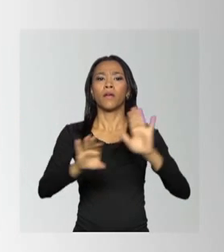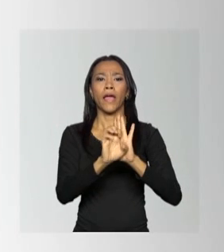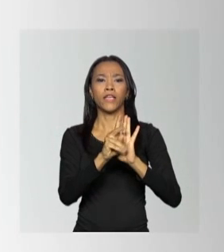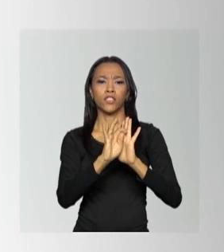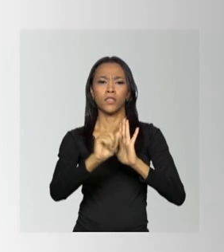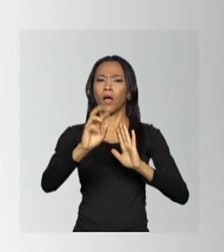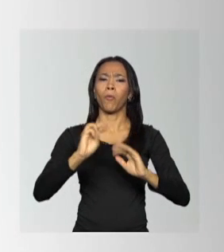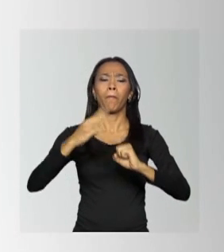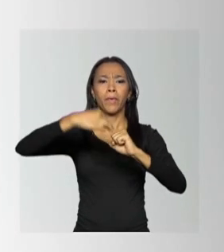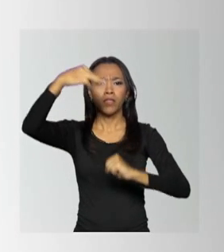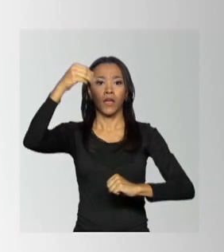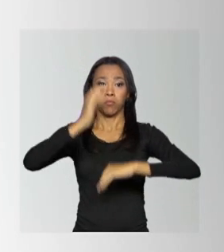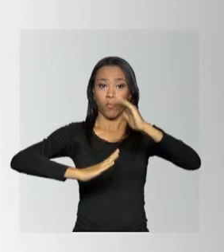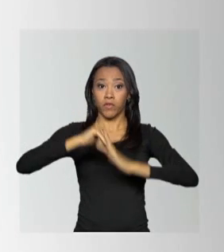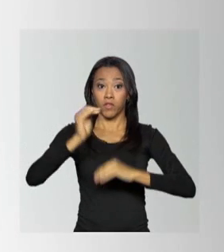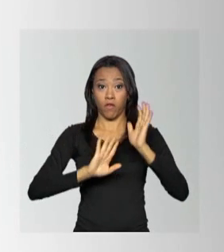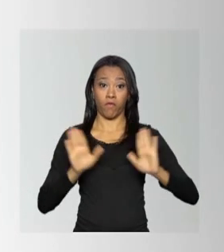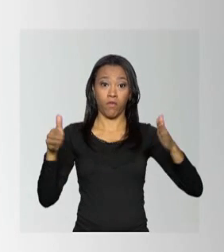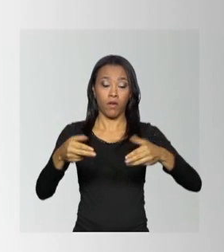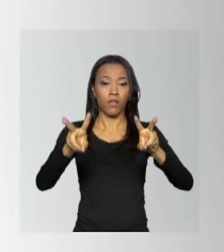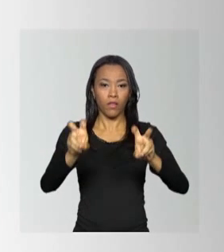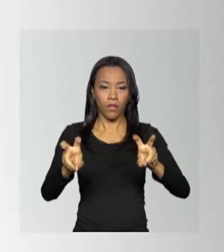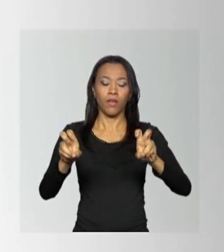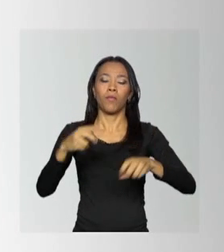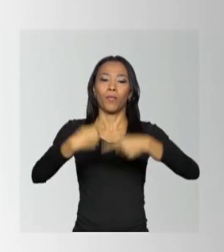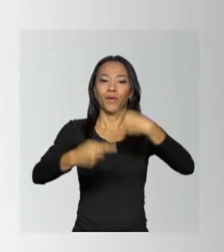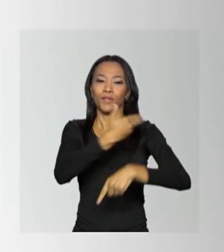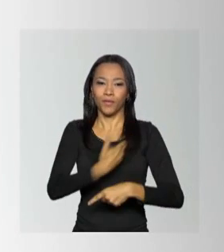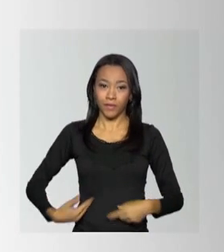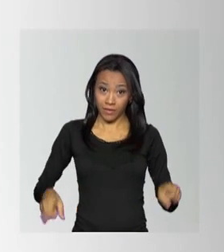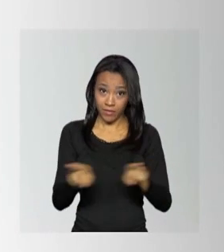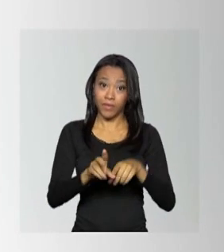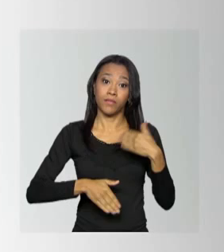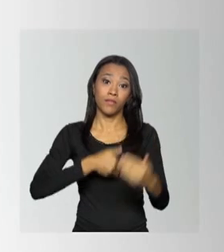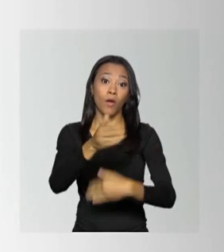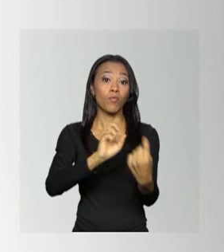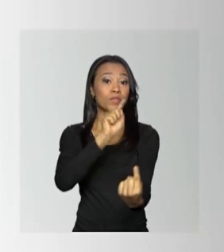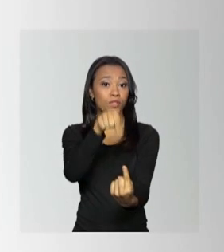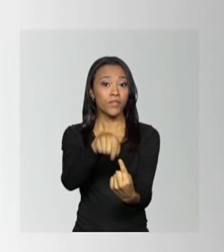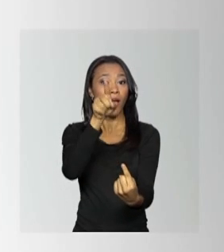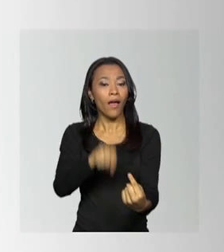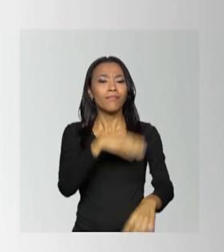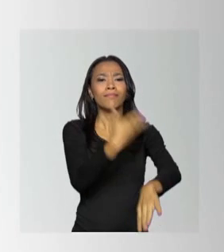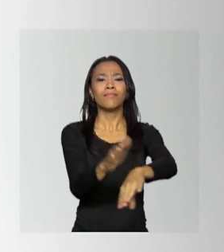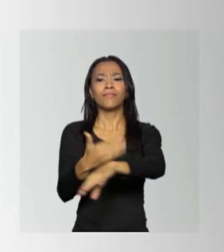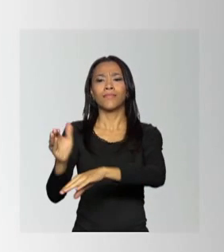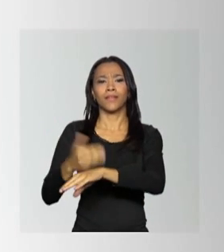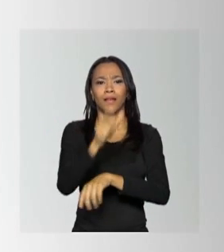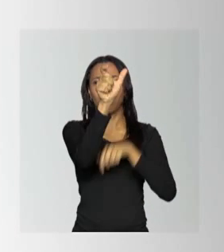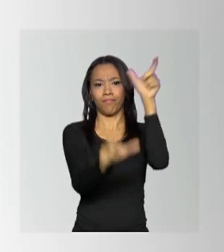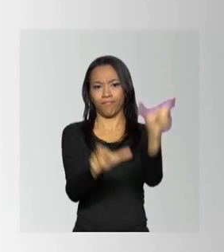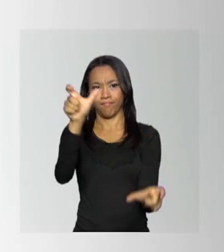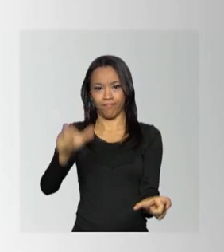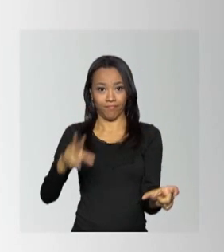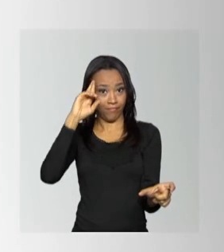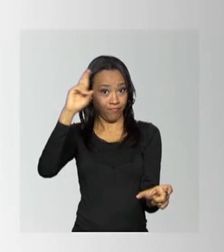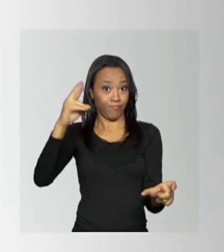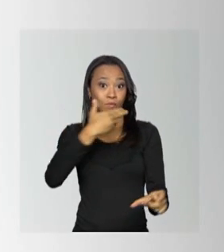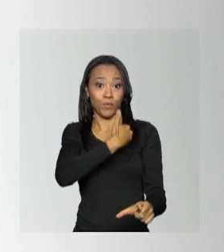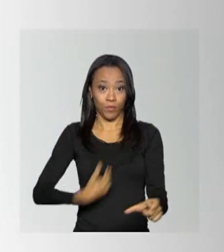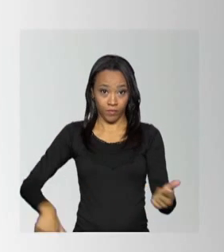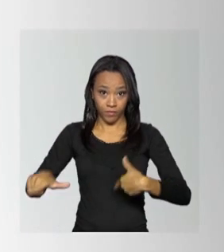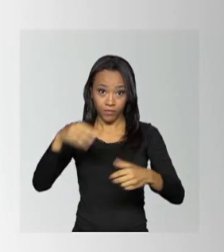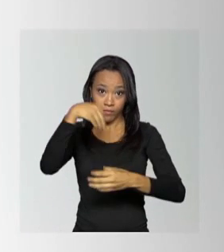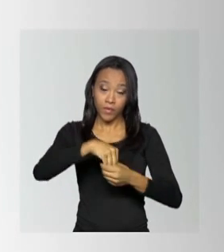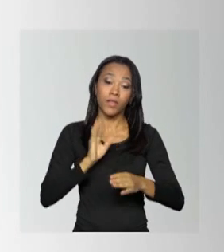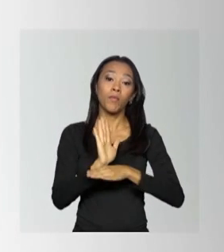mestrado profissional em Políticas Públicas e Desenvolvimento. O objetivo é capacitar os gestores públicos e contribuir com